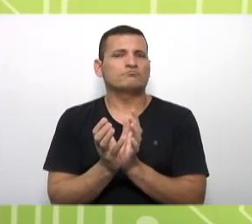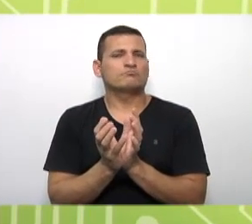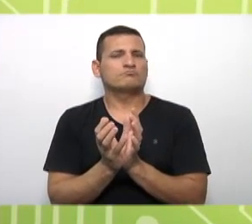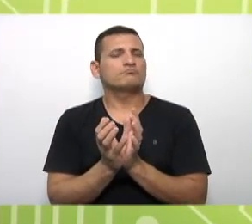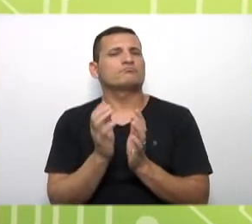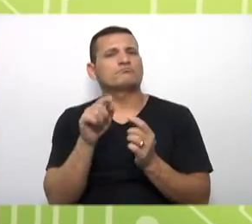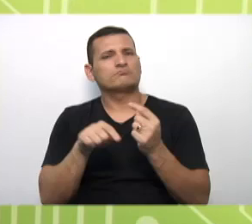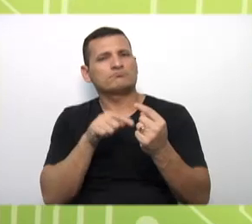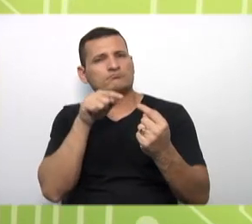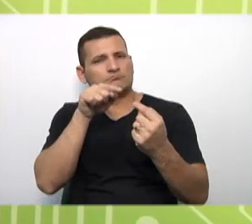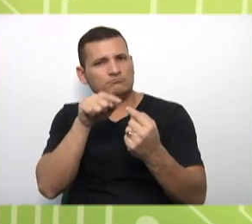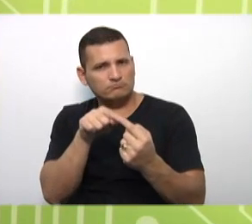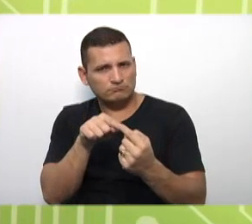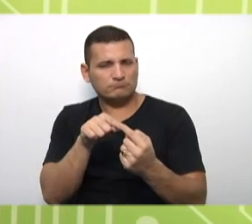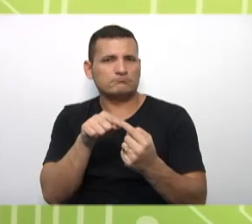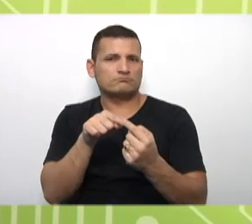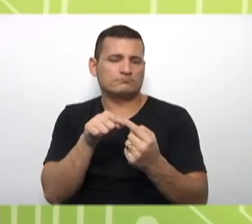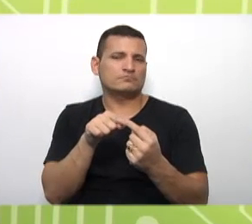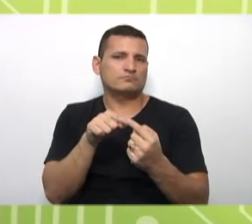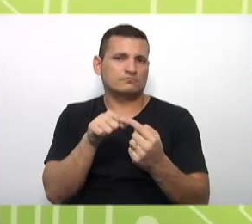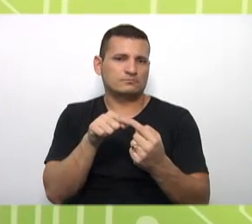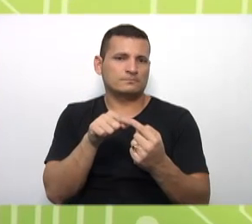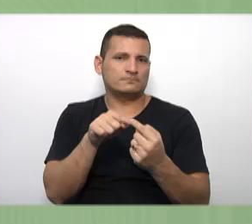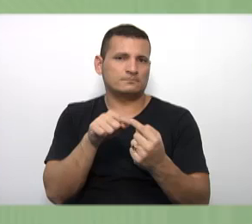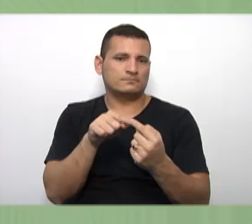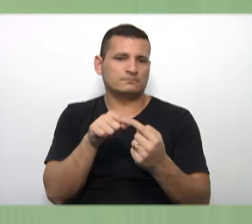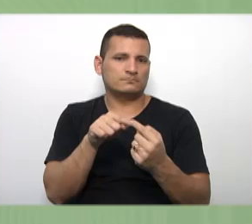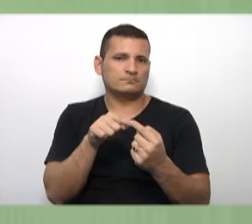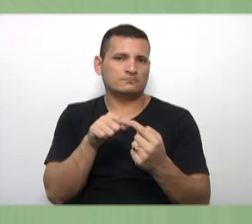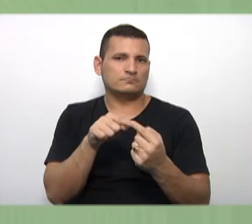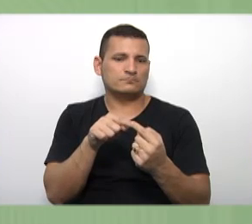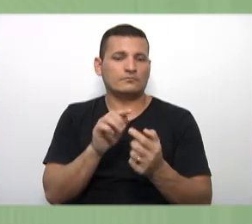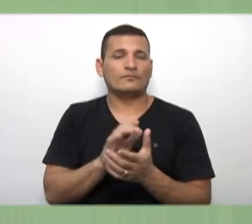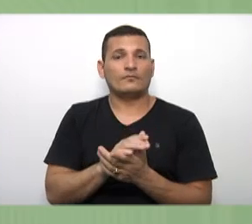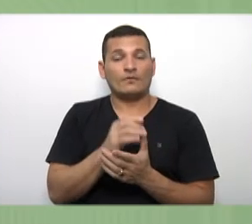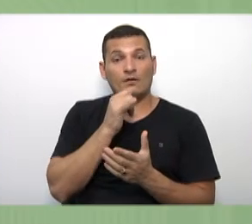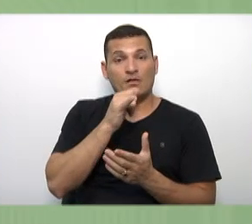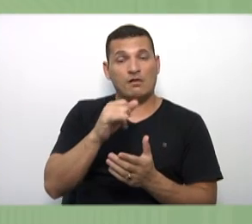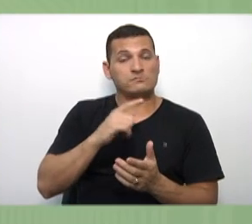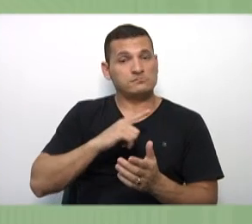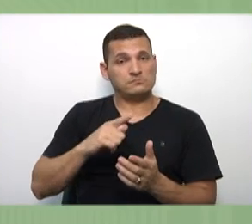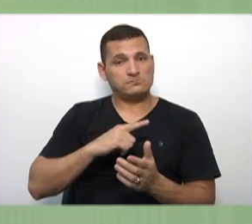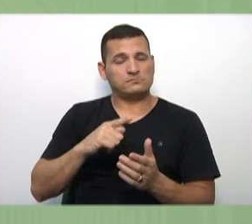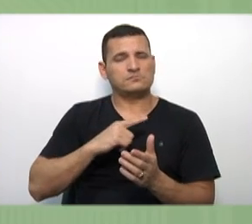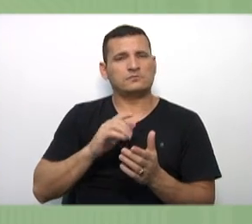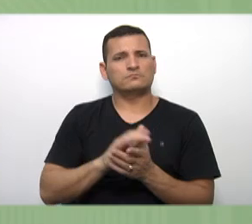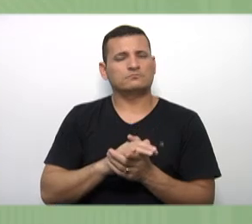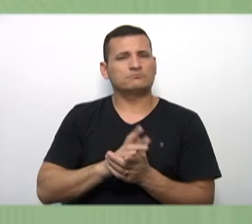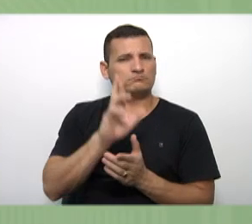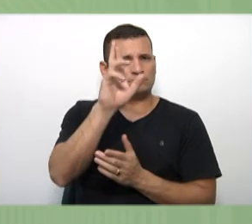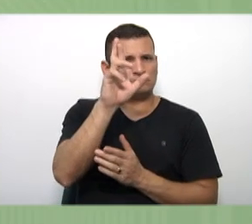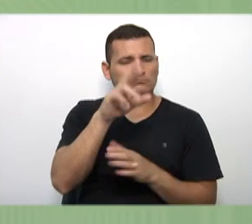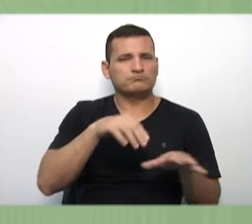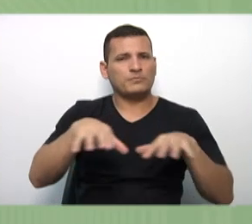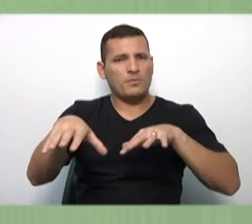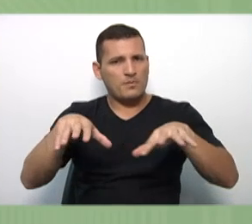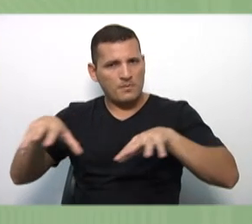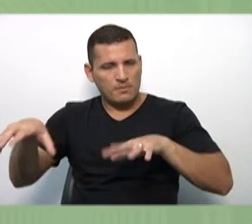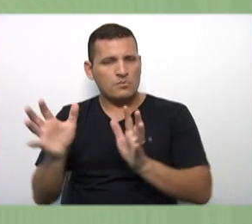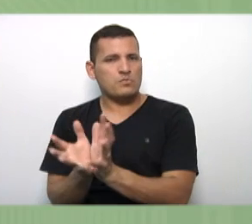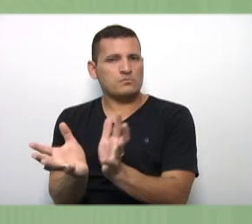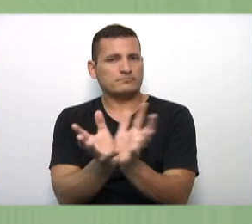objetivos aos objetivos das organizações. Então, quando a gente tem a descentralização, nós temos as decisões,